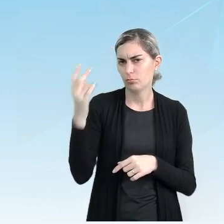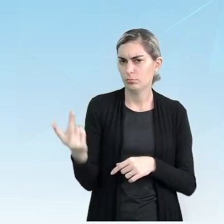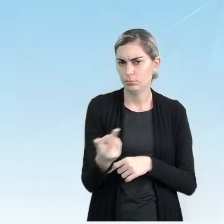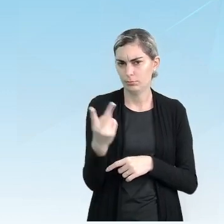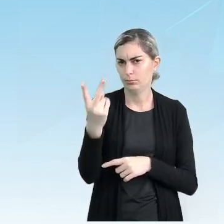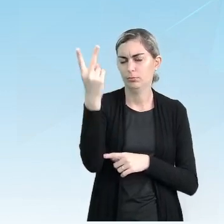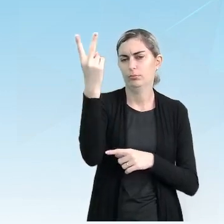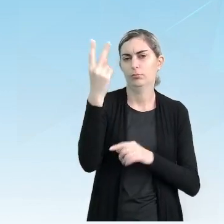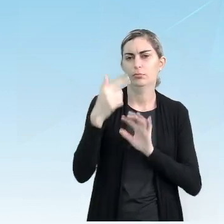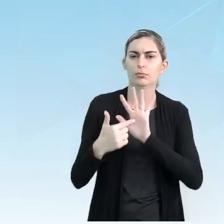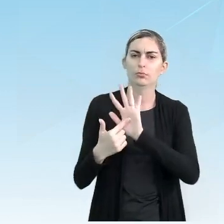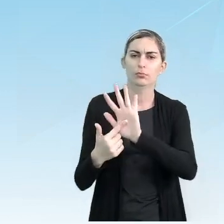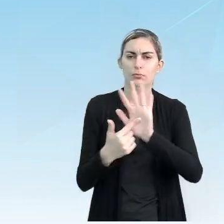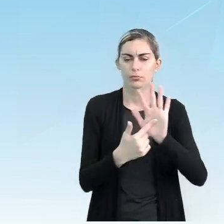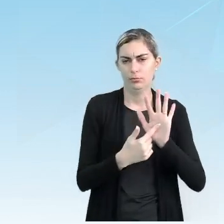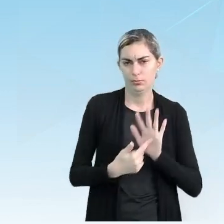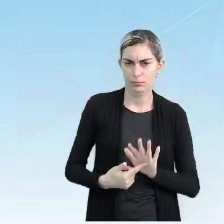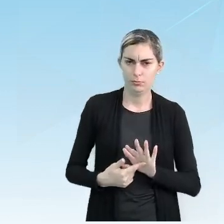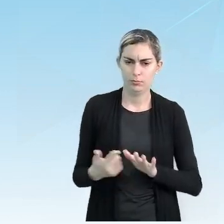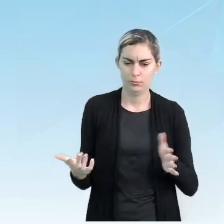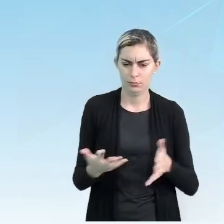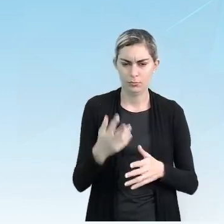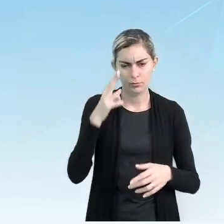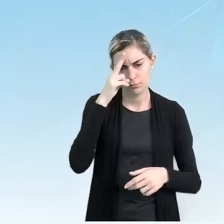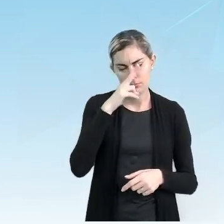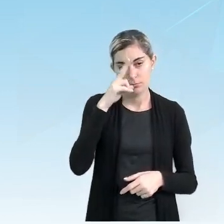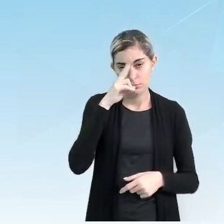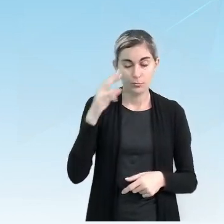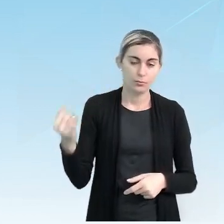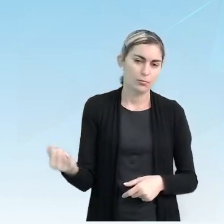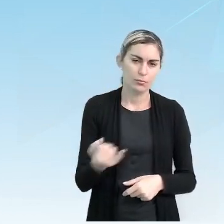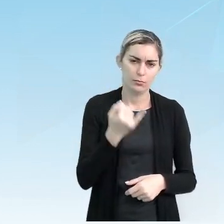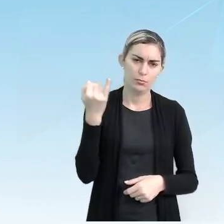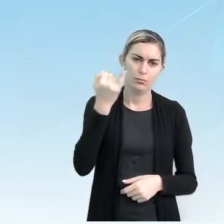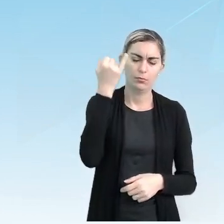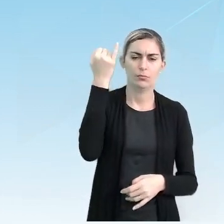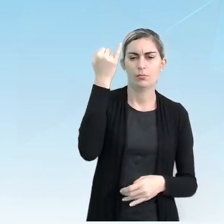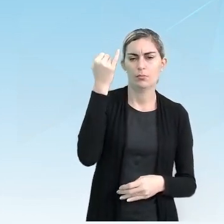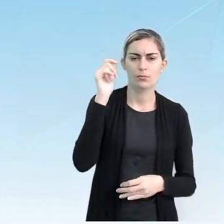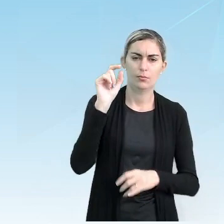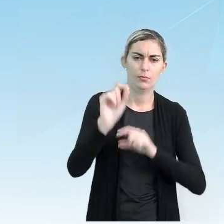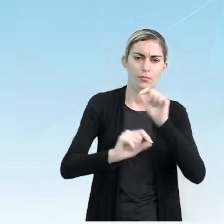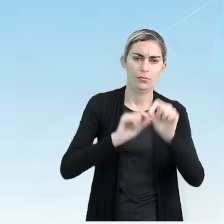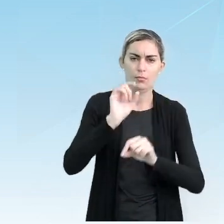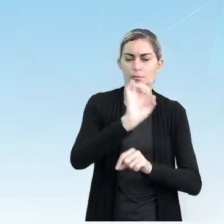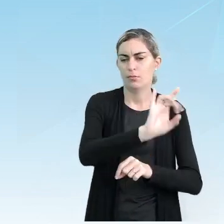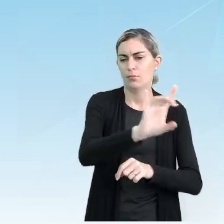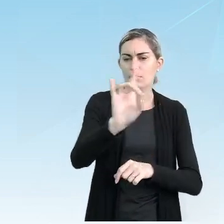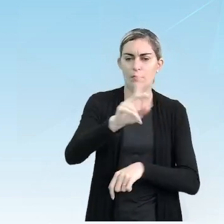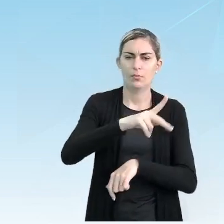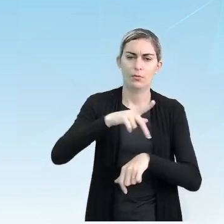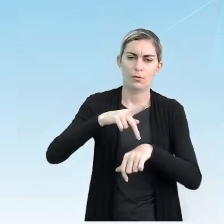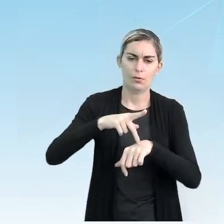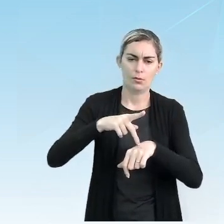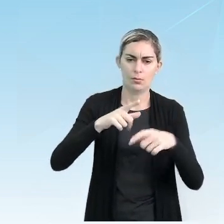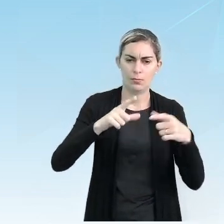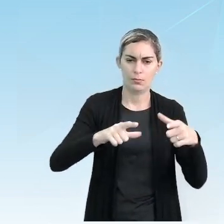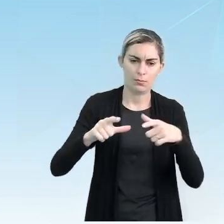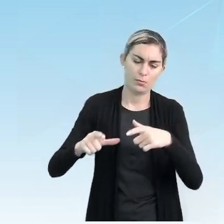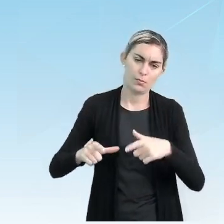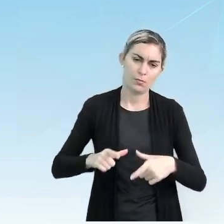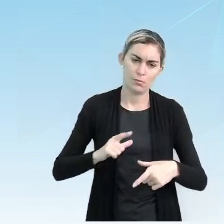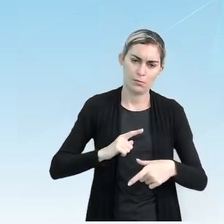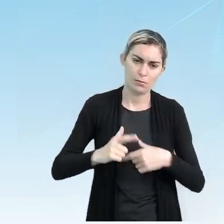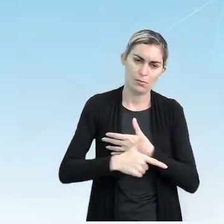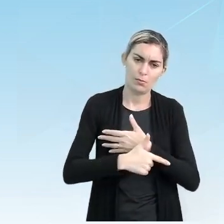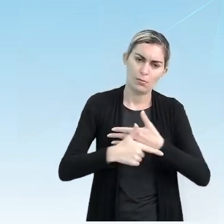de mostrar, certo? Agora lembrar, é importante, certo? Que cada país, cada localidade tem a sua moralidade,